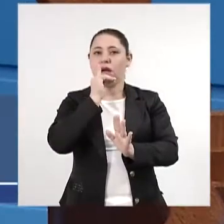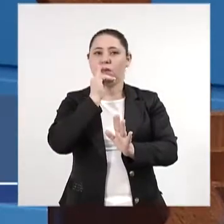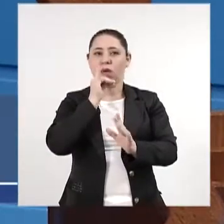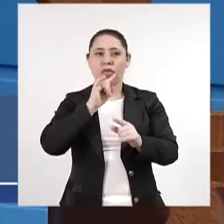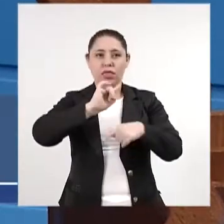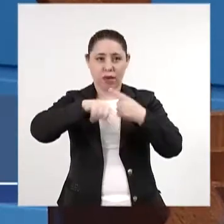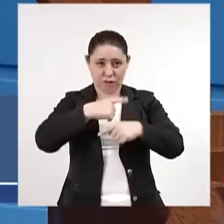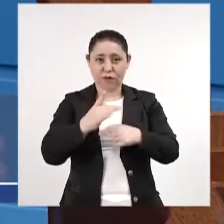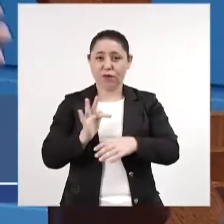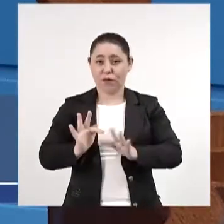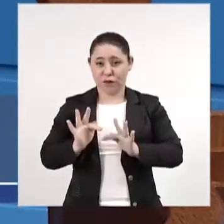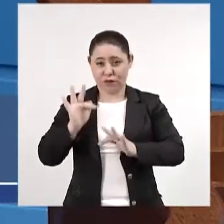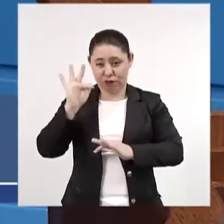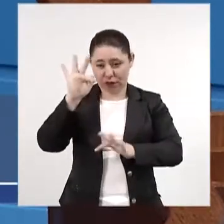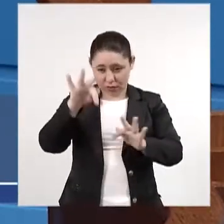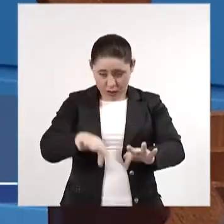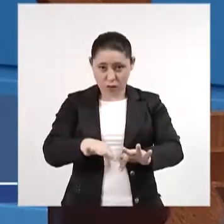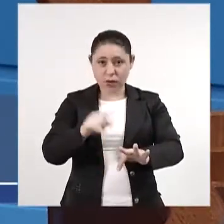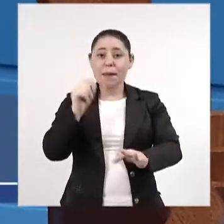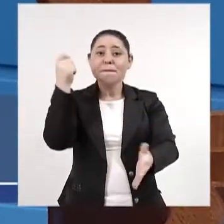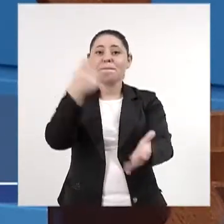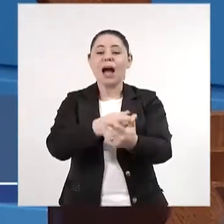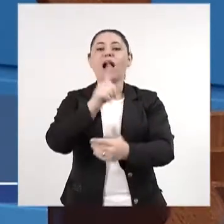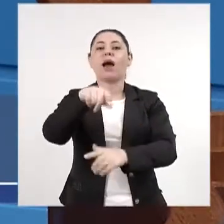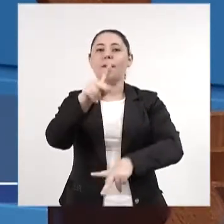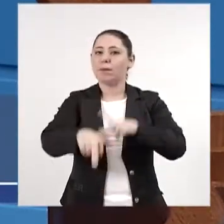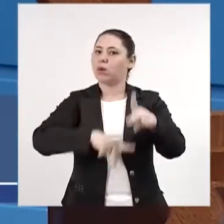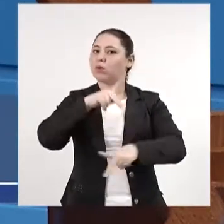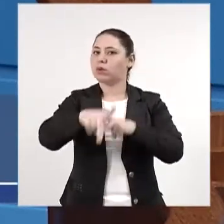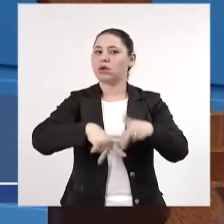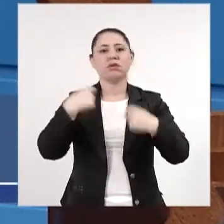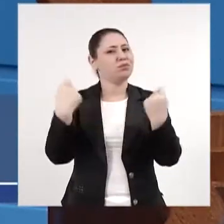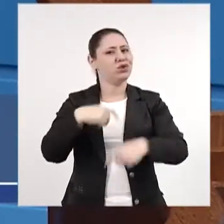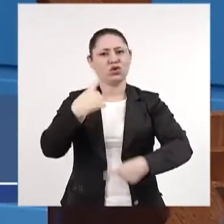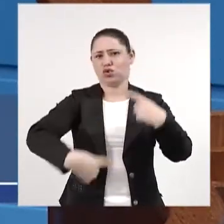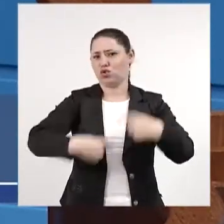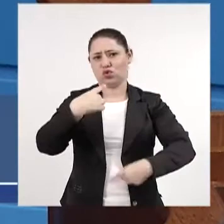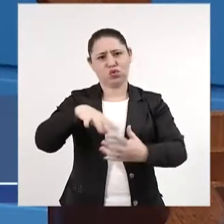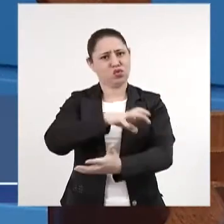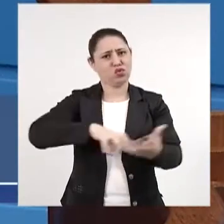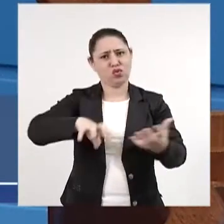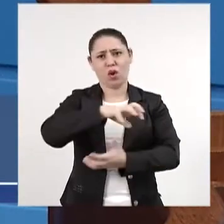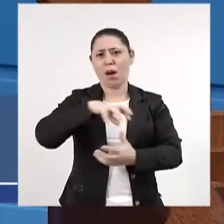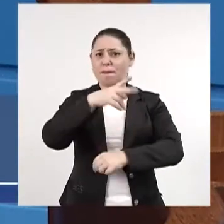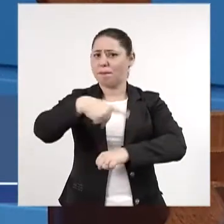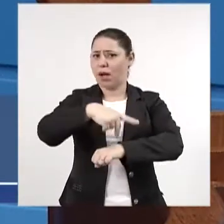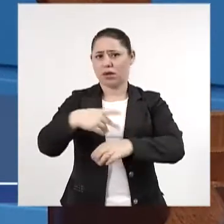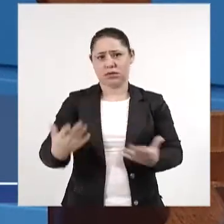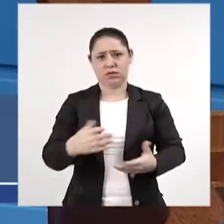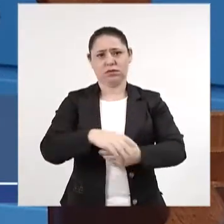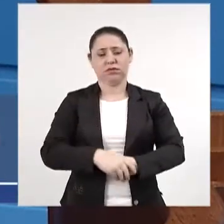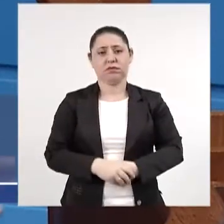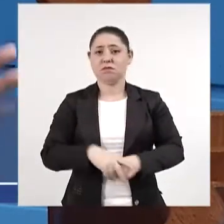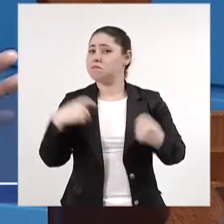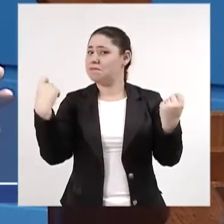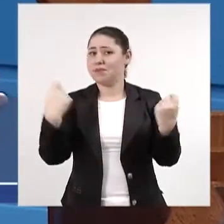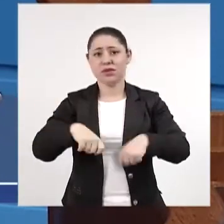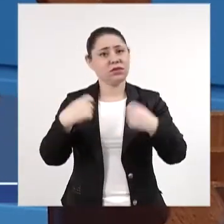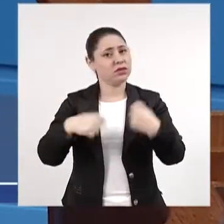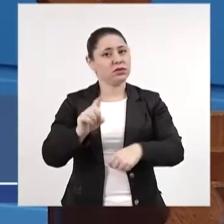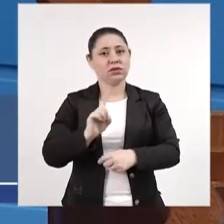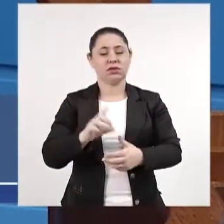quem vai pagar a conta de novo é a população, eu acho que nem precisa discutir reforma tributária nesse país. Nem